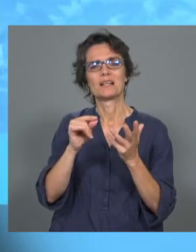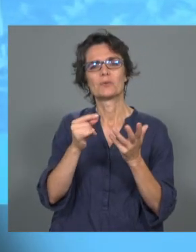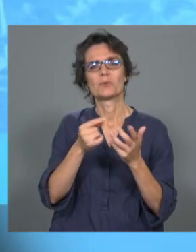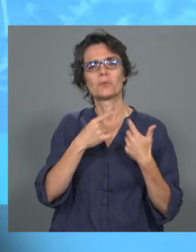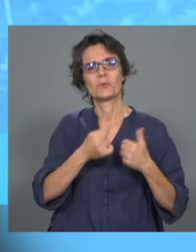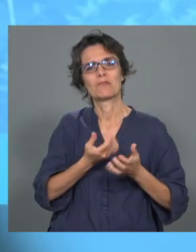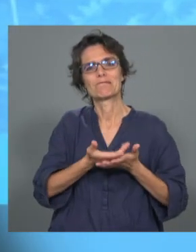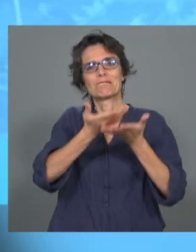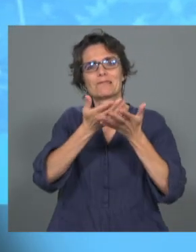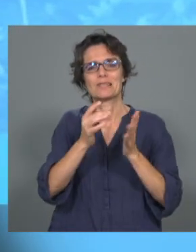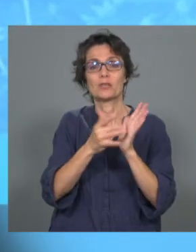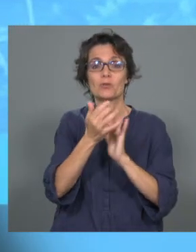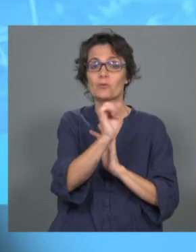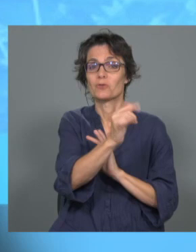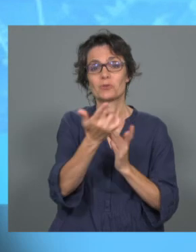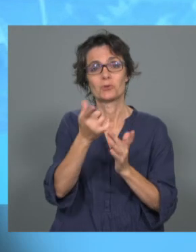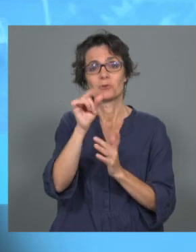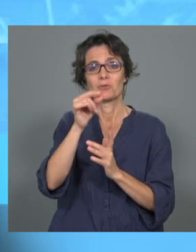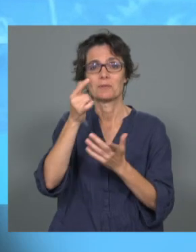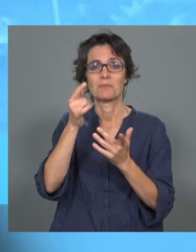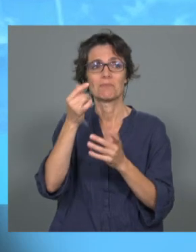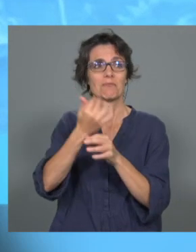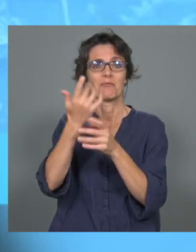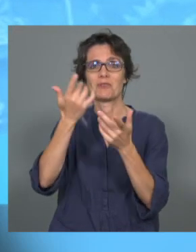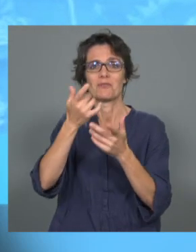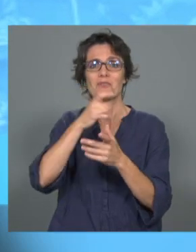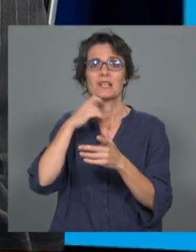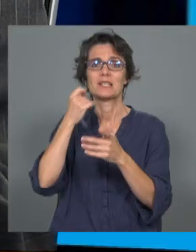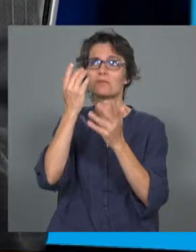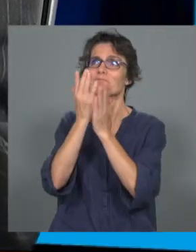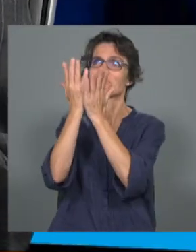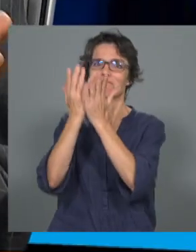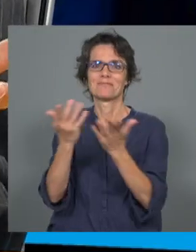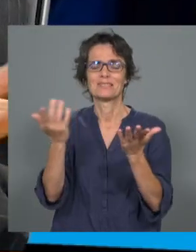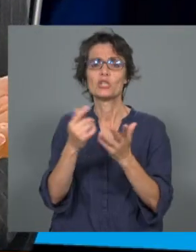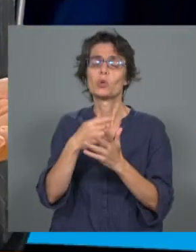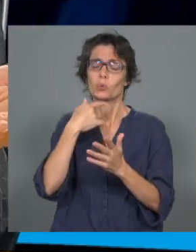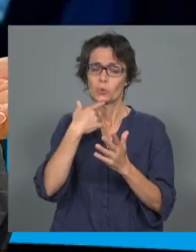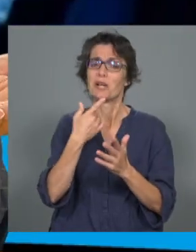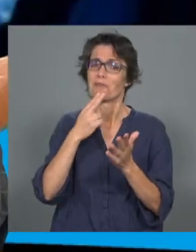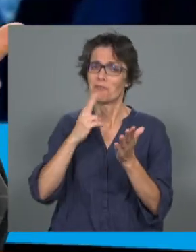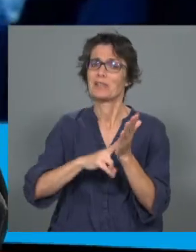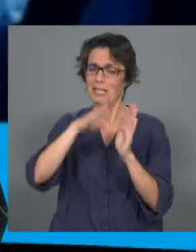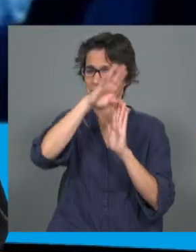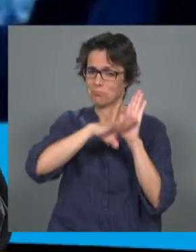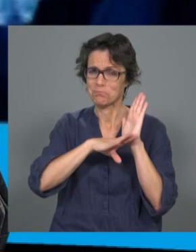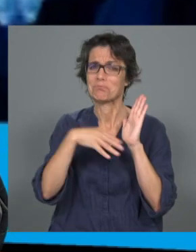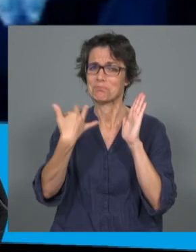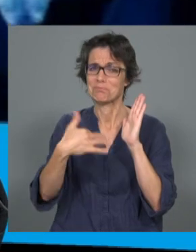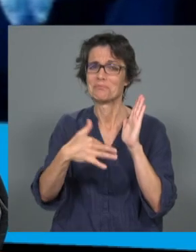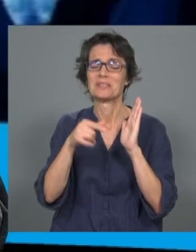também se assinala hoje. Enfim, há uma série de Há um menu muito alargado, sim,